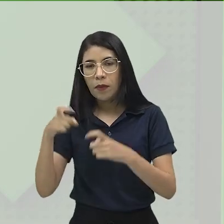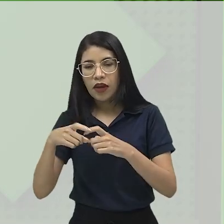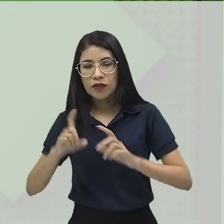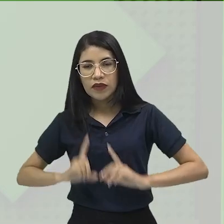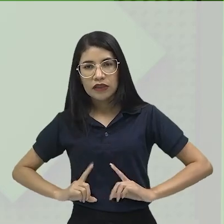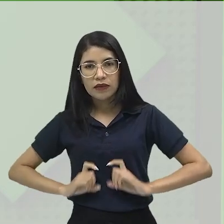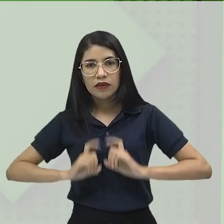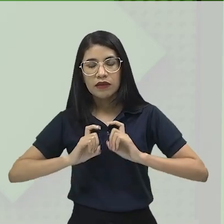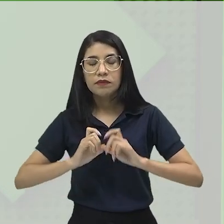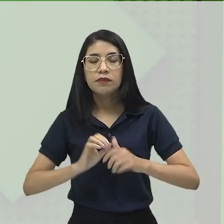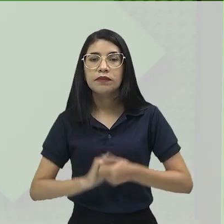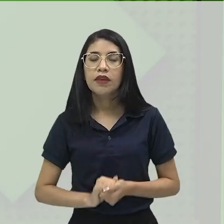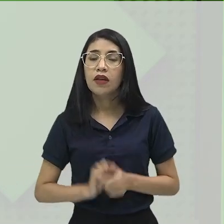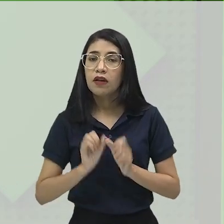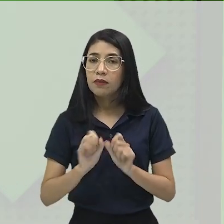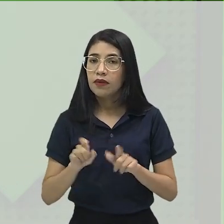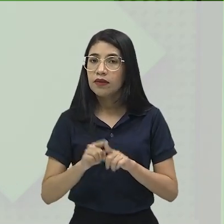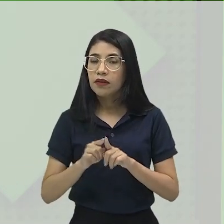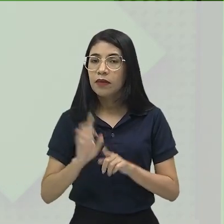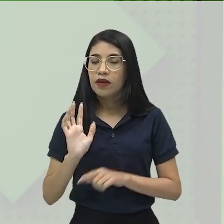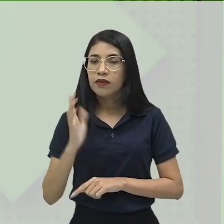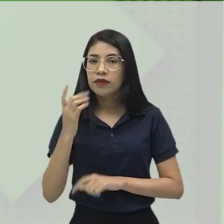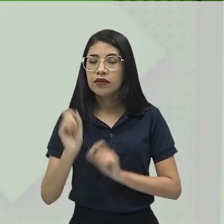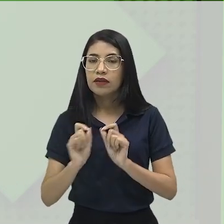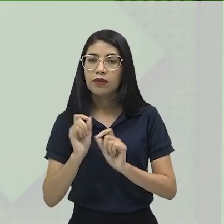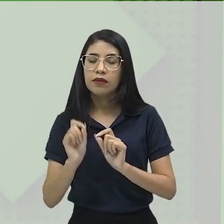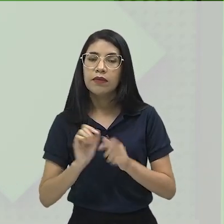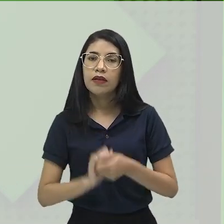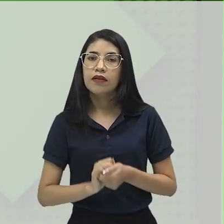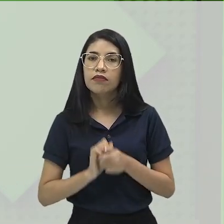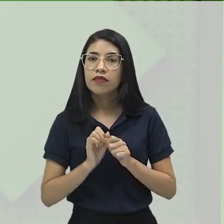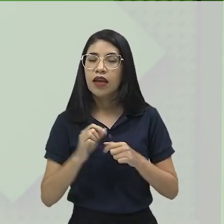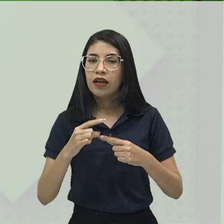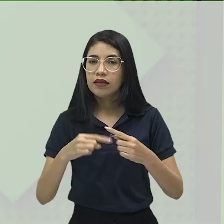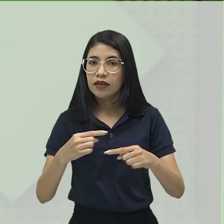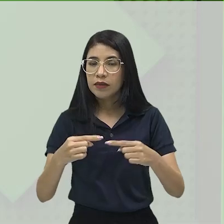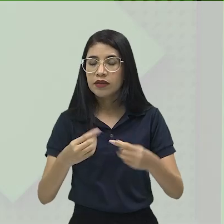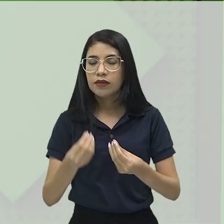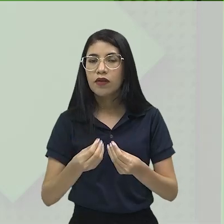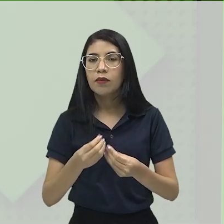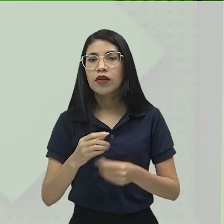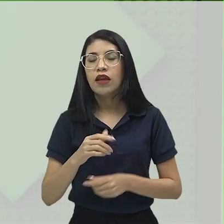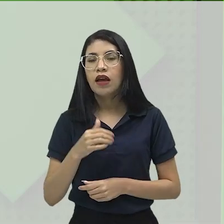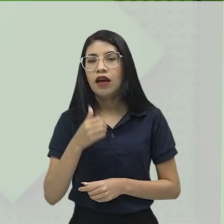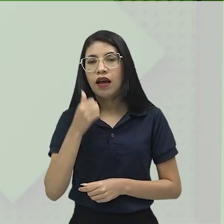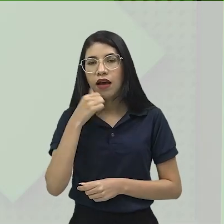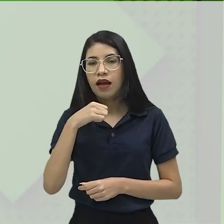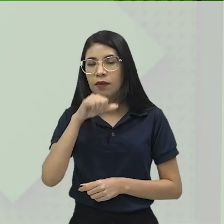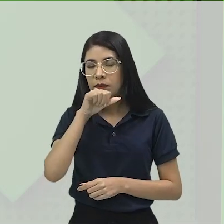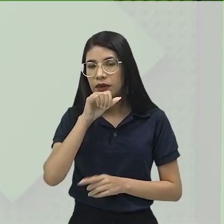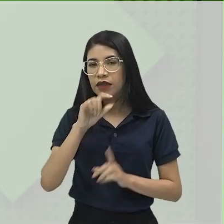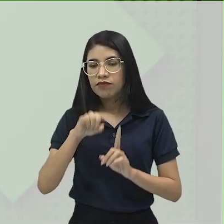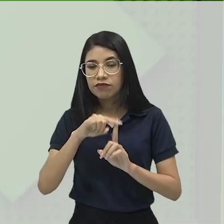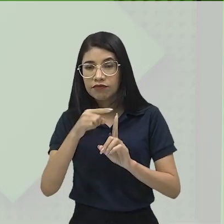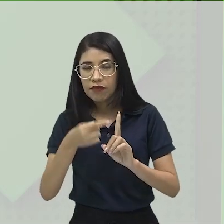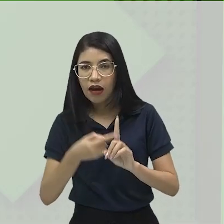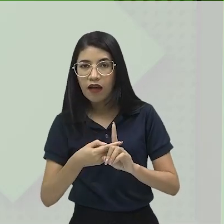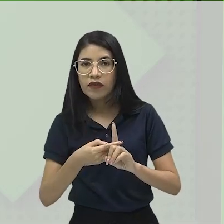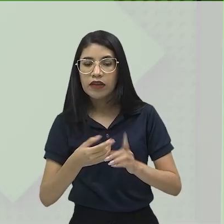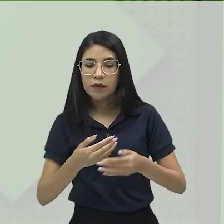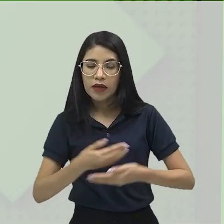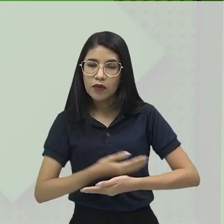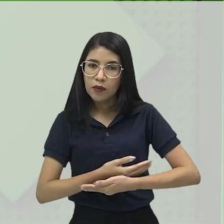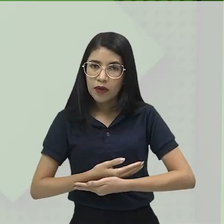né? Isso pode acontecer também, a transmissão, né, pode se dar também através da mãe para o bebê. Então, o bebê também